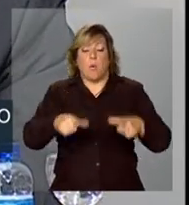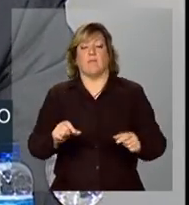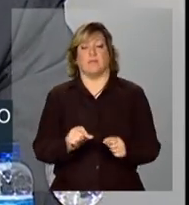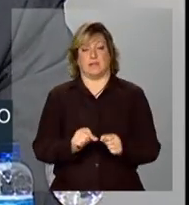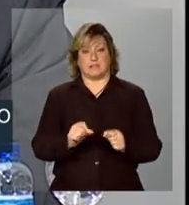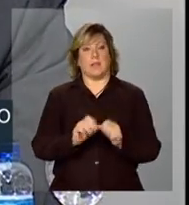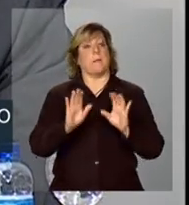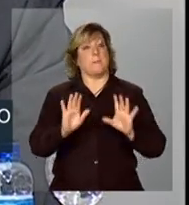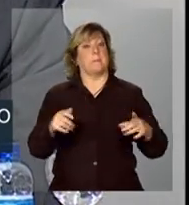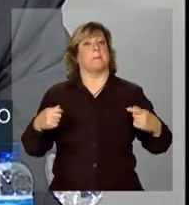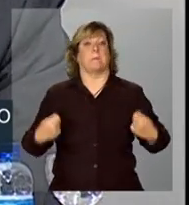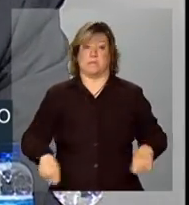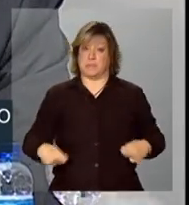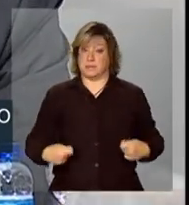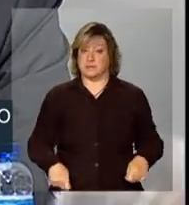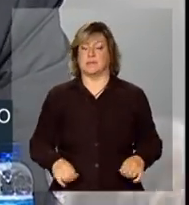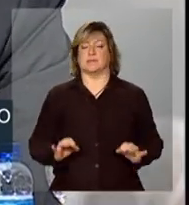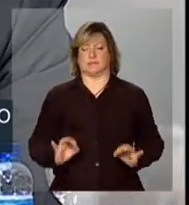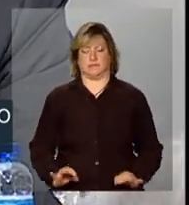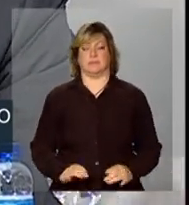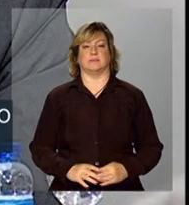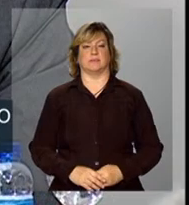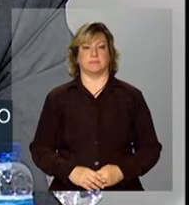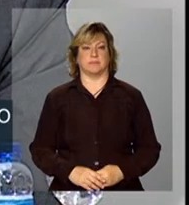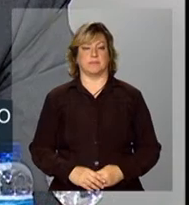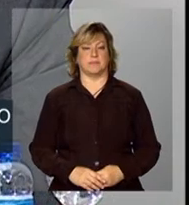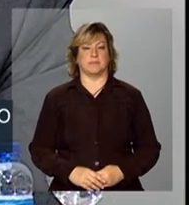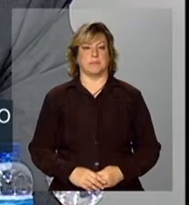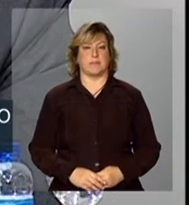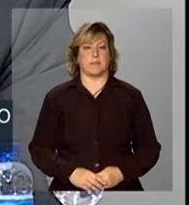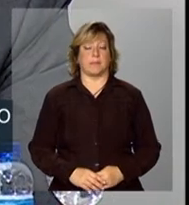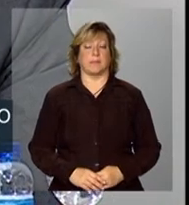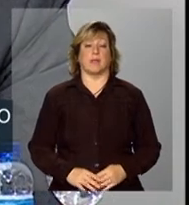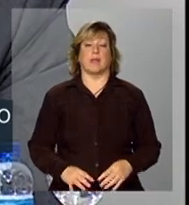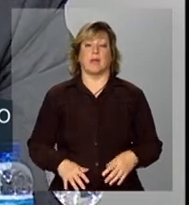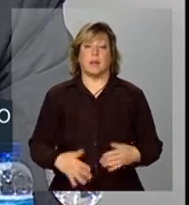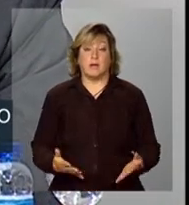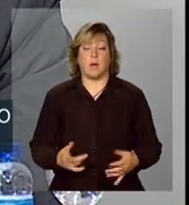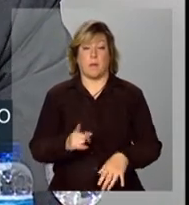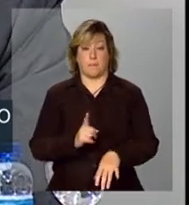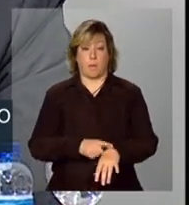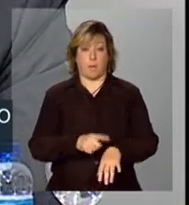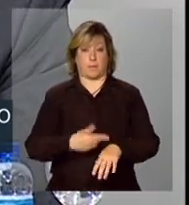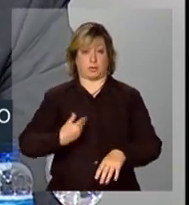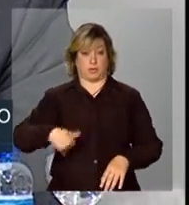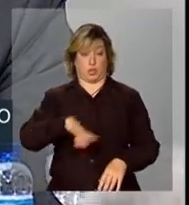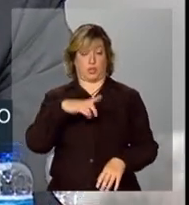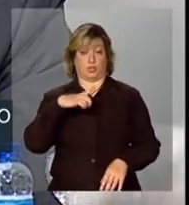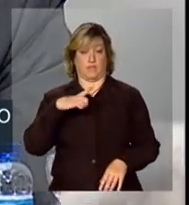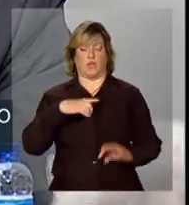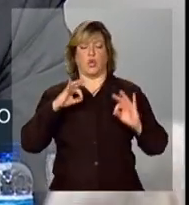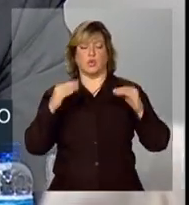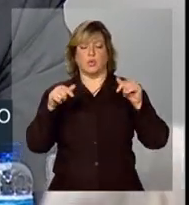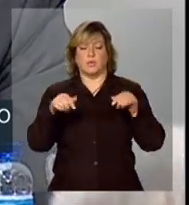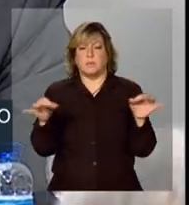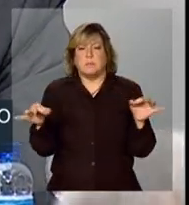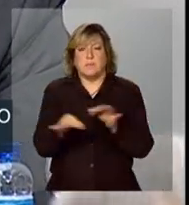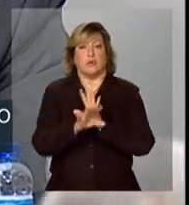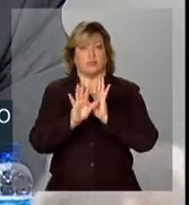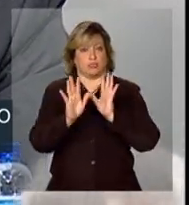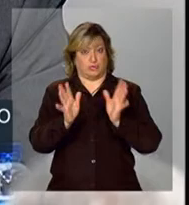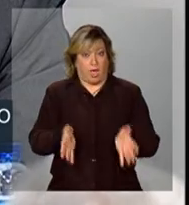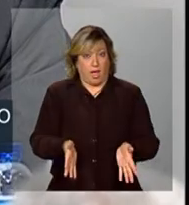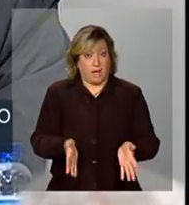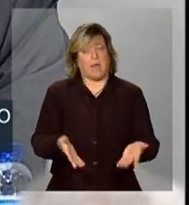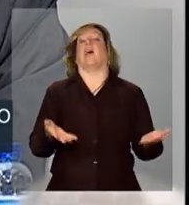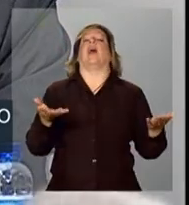será necessário, com certeza. Então, no momento que nós tivermos tudo isso devidamente implementado,